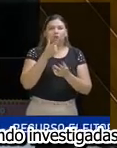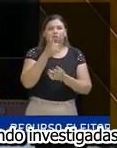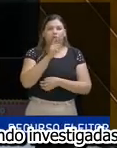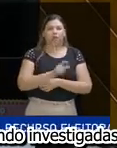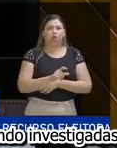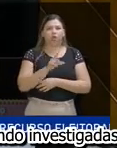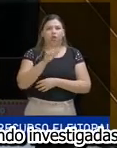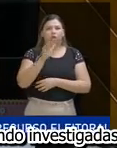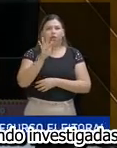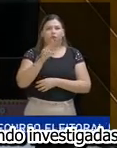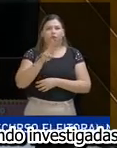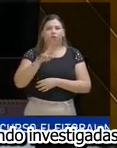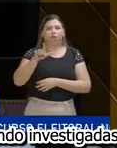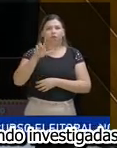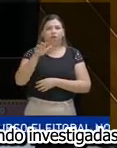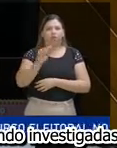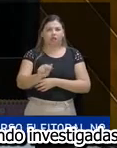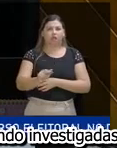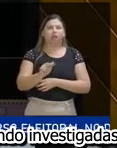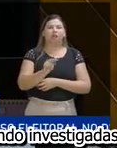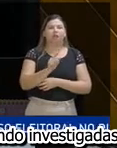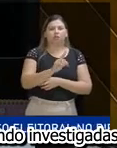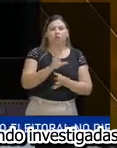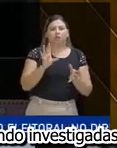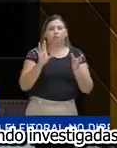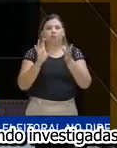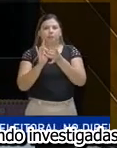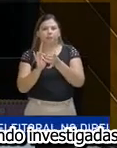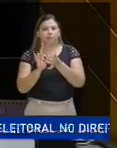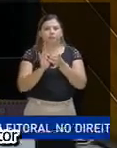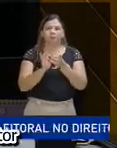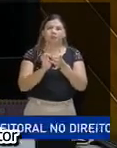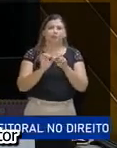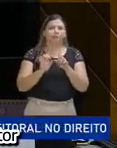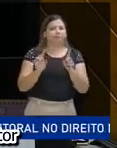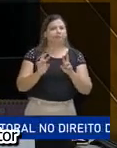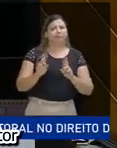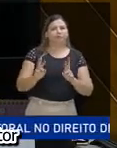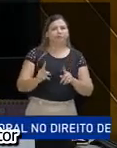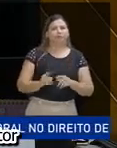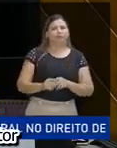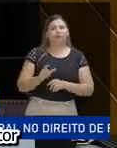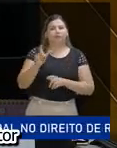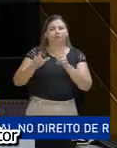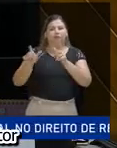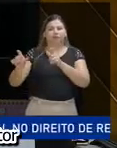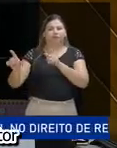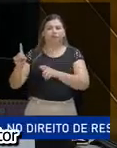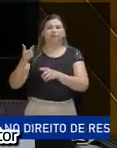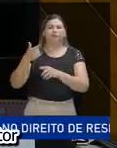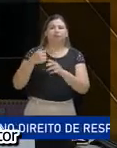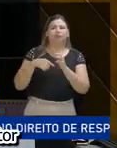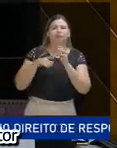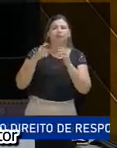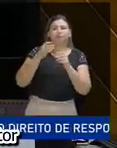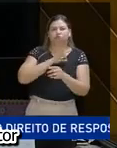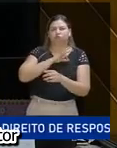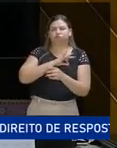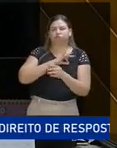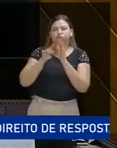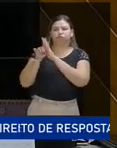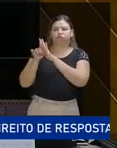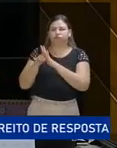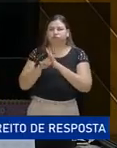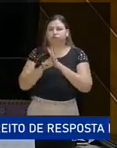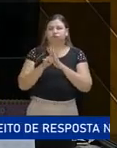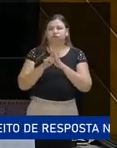por exemplo, que as pessoas ligadas ao candidato estavam sendo investigadas por tráfico de drogas, o que induziu a erro o eleitor.